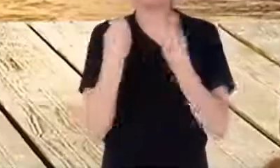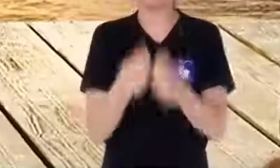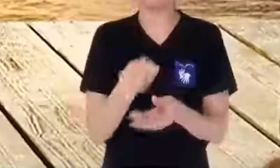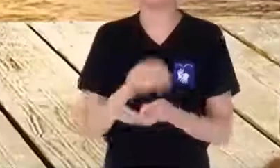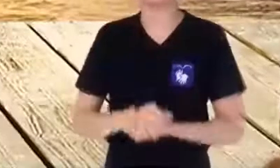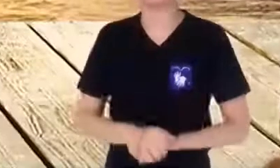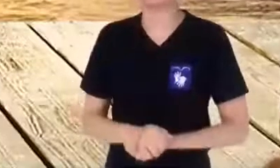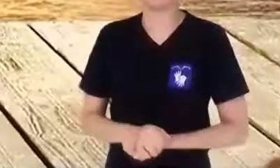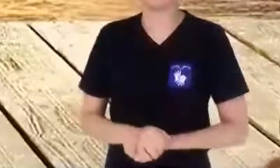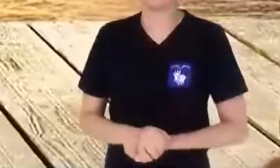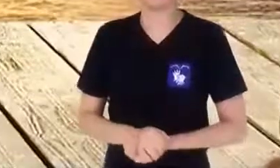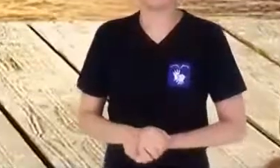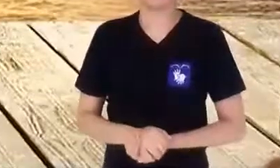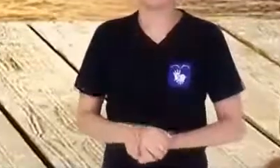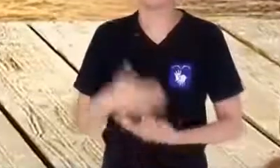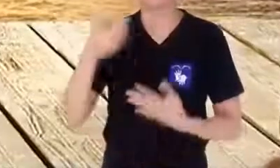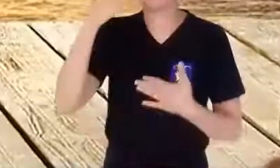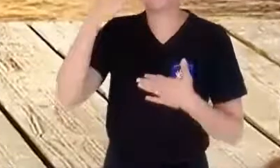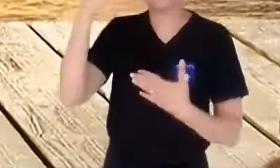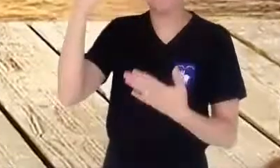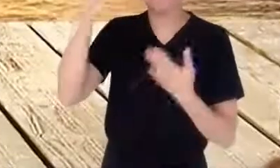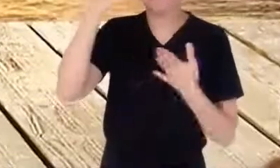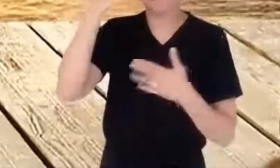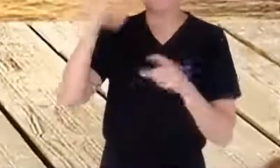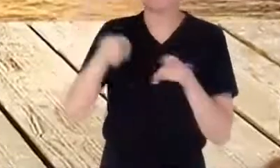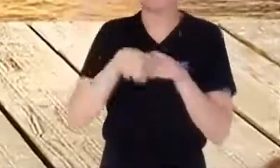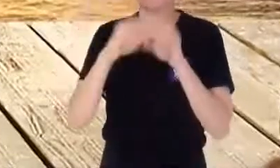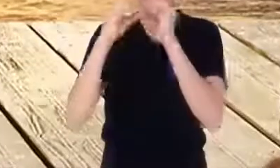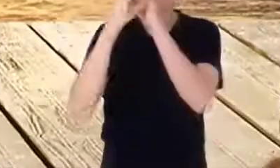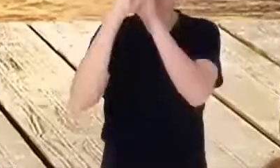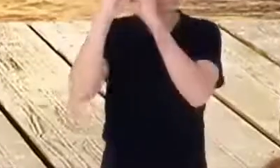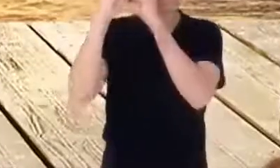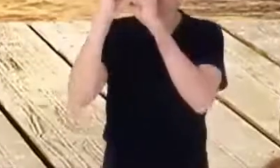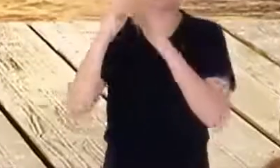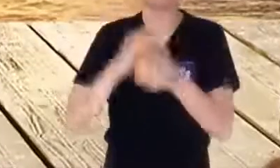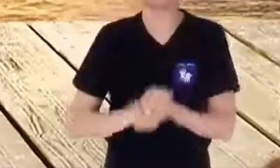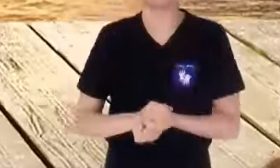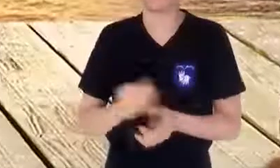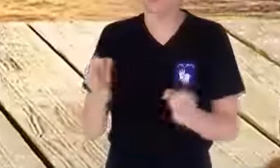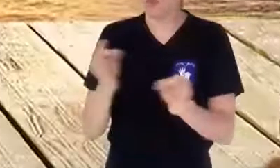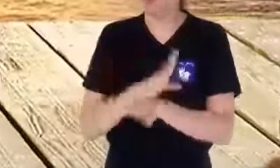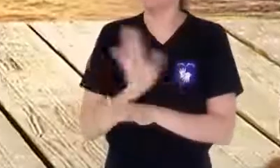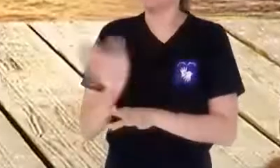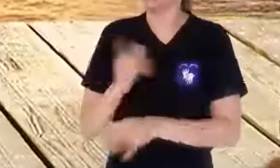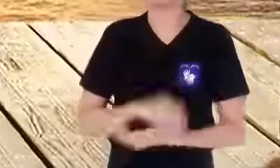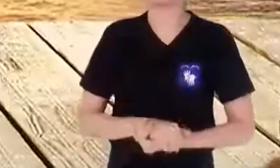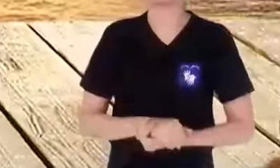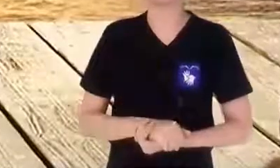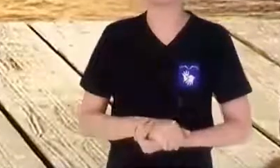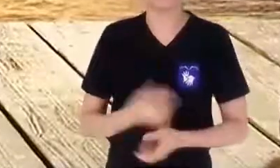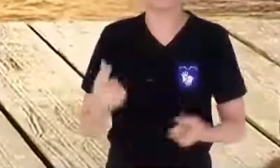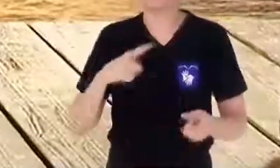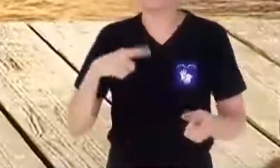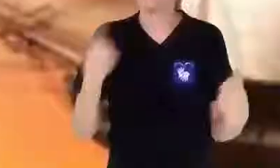Muito obrigado. Sua luneta. Estou pronto. Estou pronto, capitão. Cumpra a missão. Estou